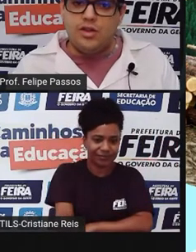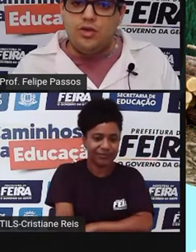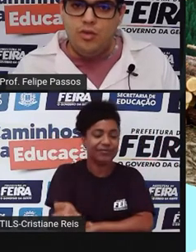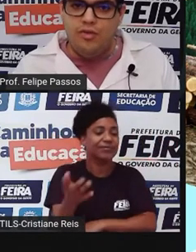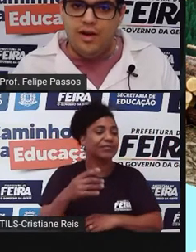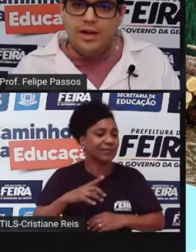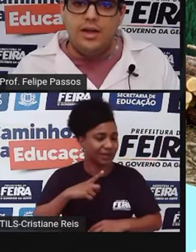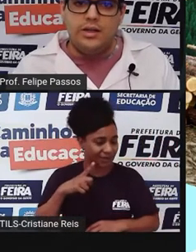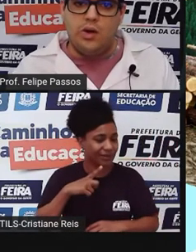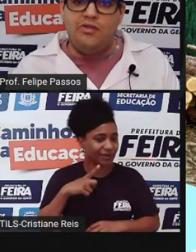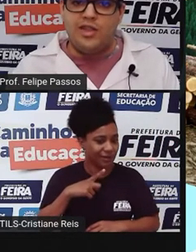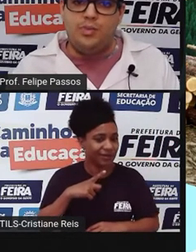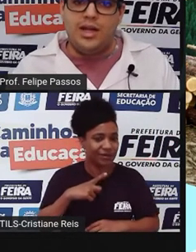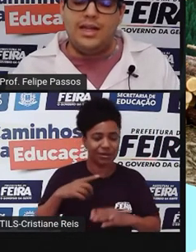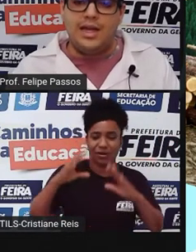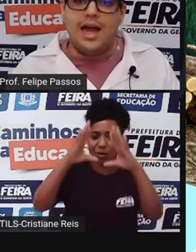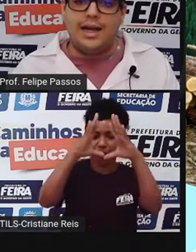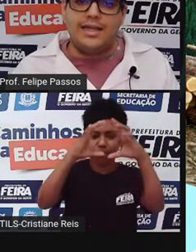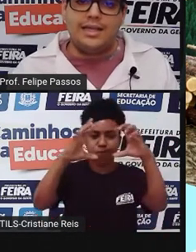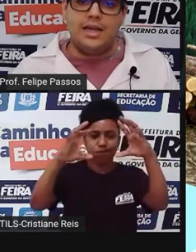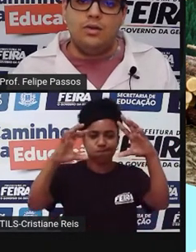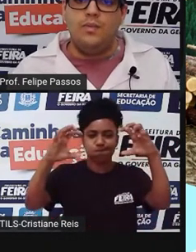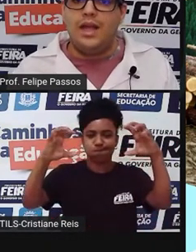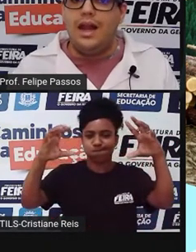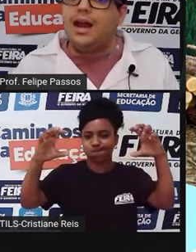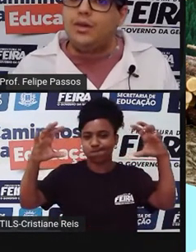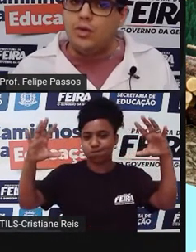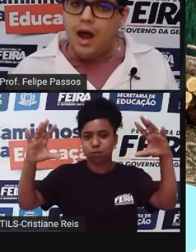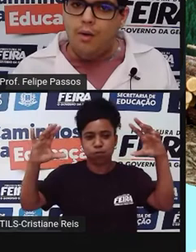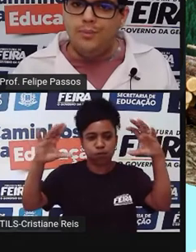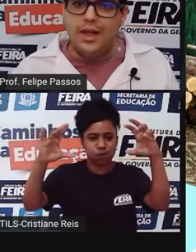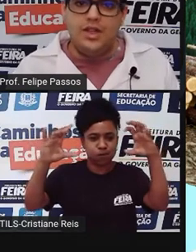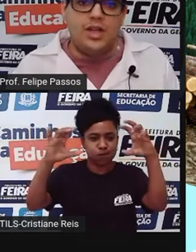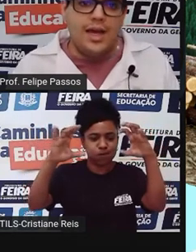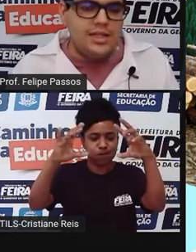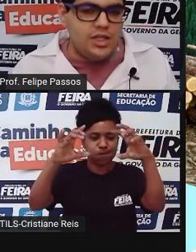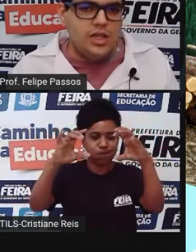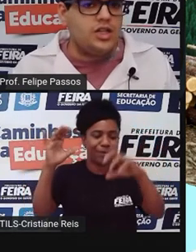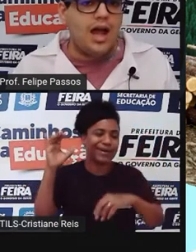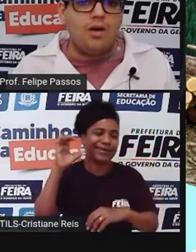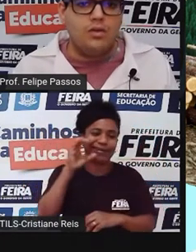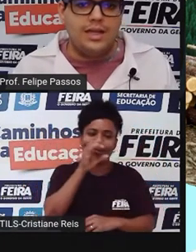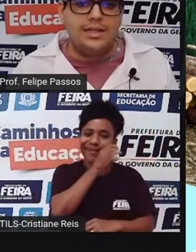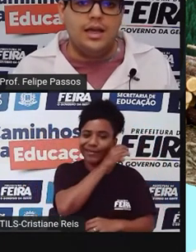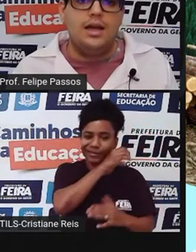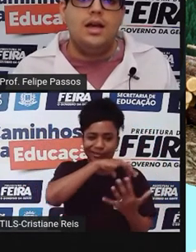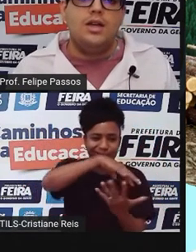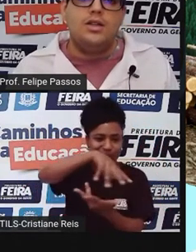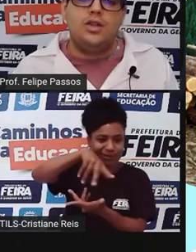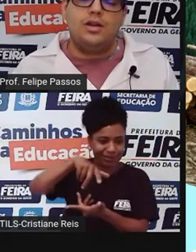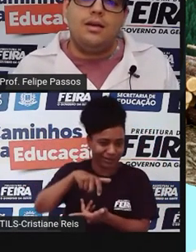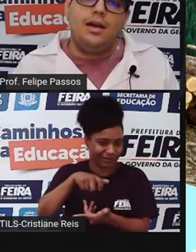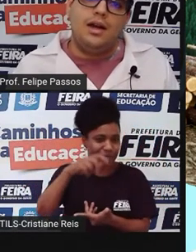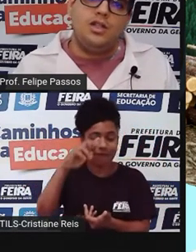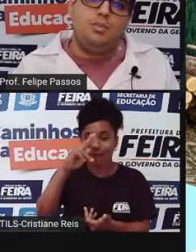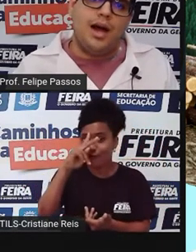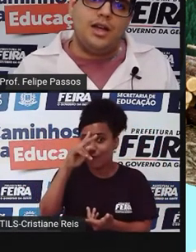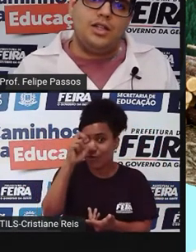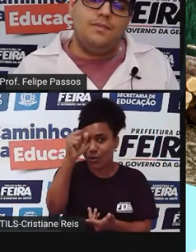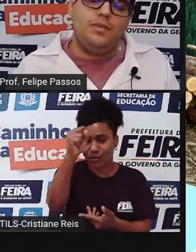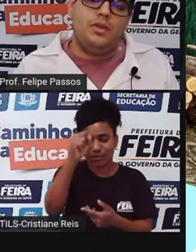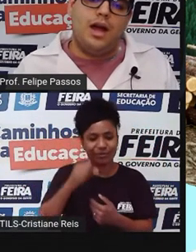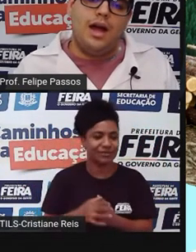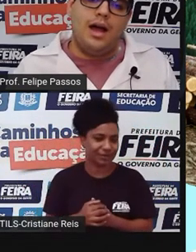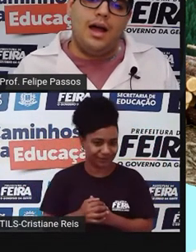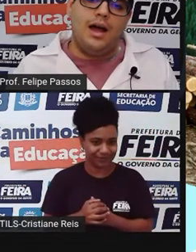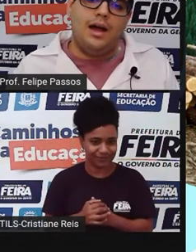O efeito estufa, que é o que faz o planeta ir aquecendo, ele é natural. Ele já existia, já acontecia. Só que grande